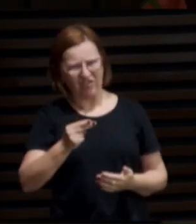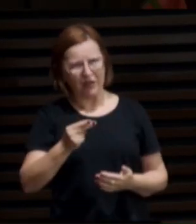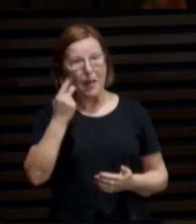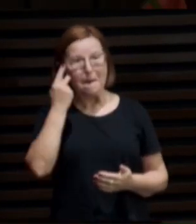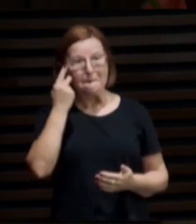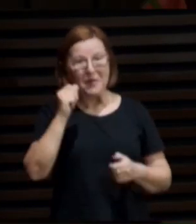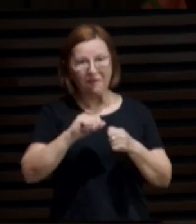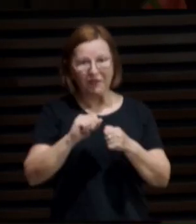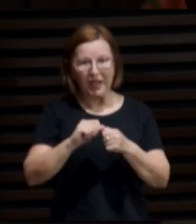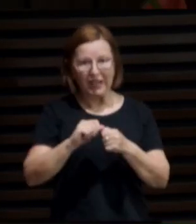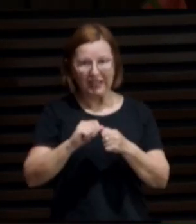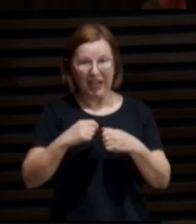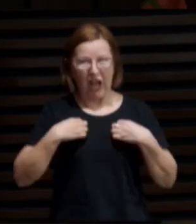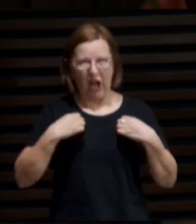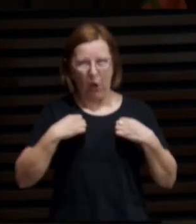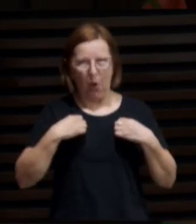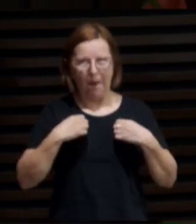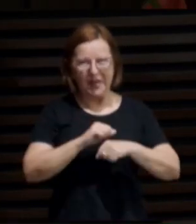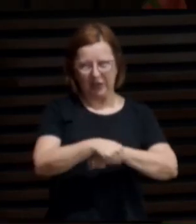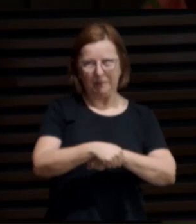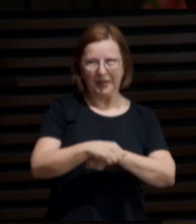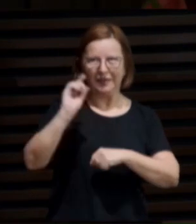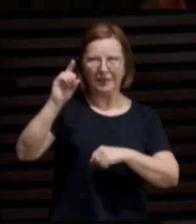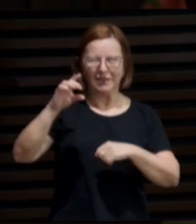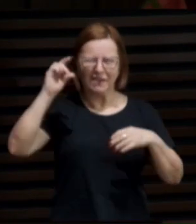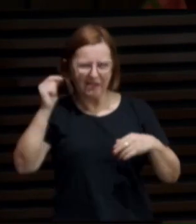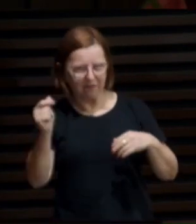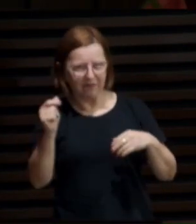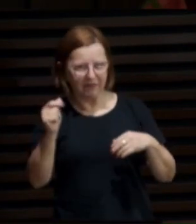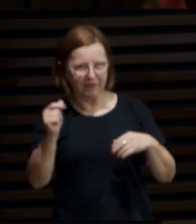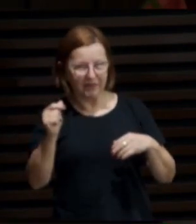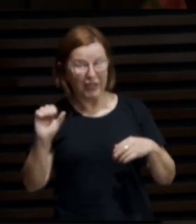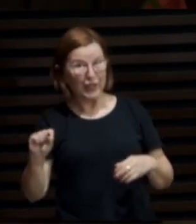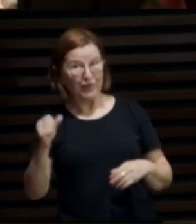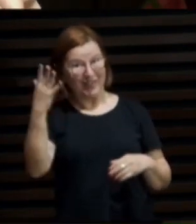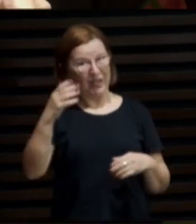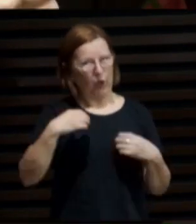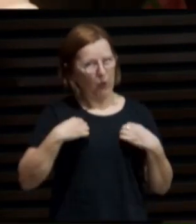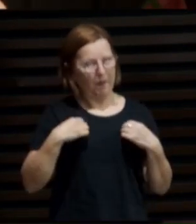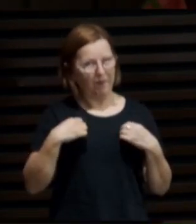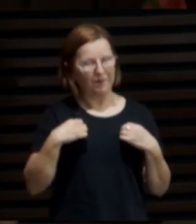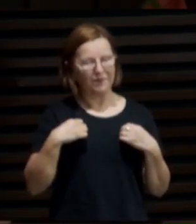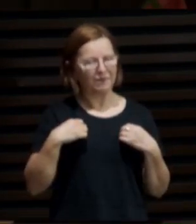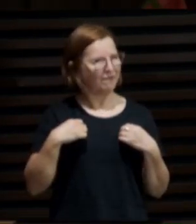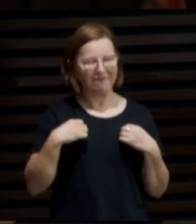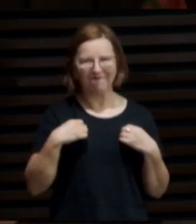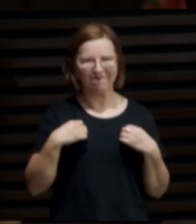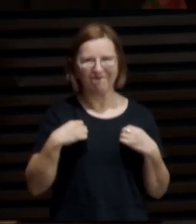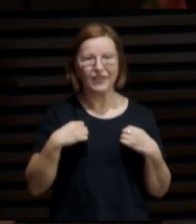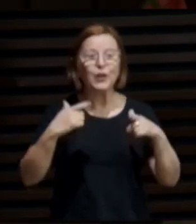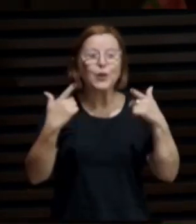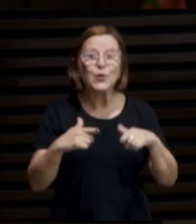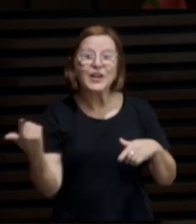Deus simplesmente fez assim e veio uma roupa para eles? De onde veio essa roupa, esse